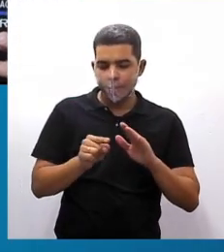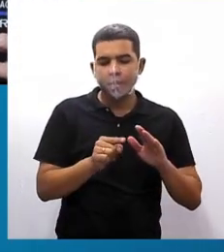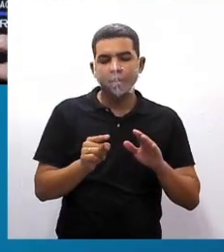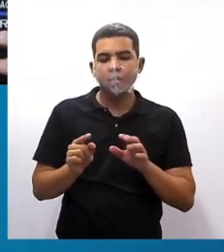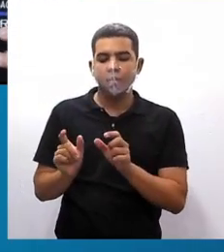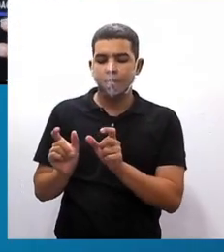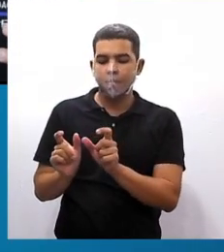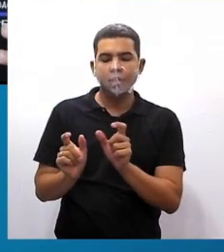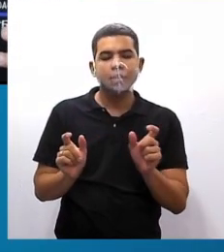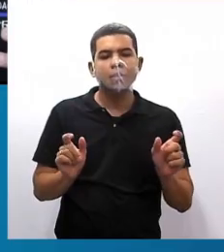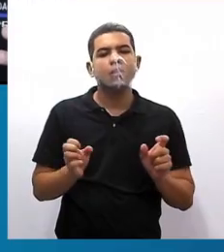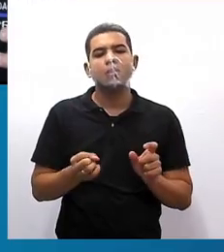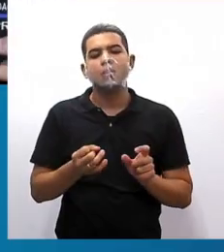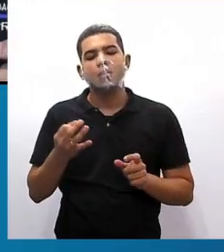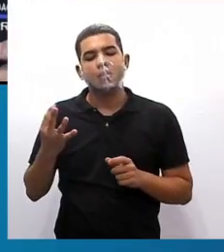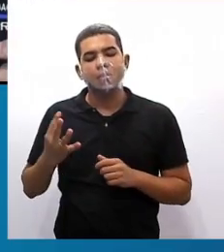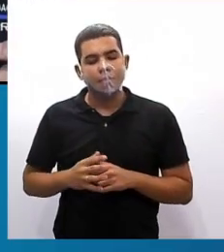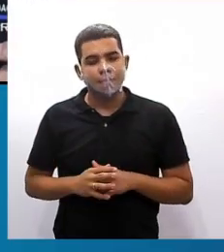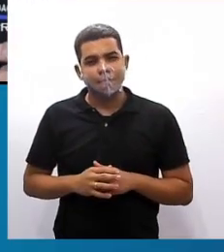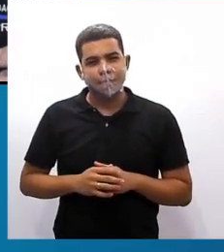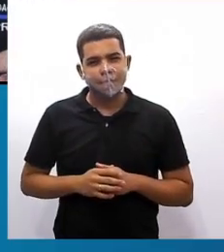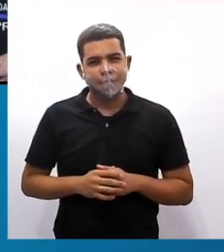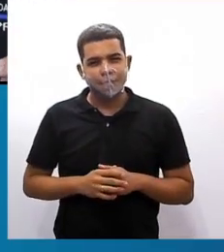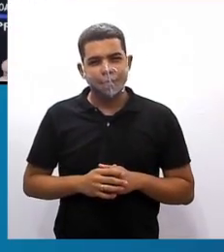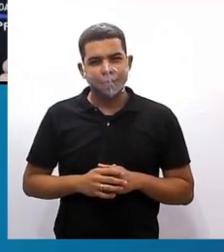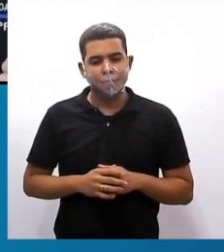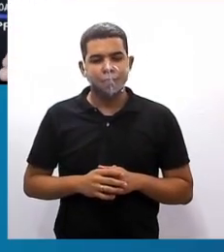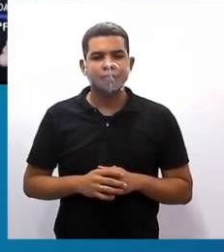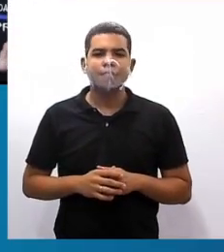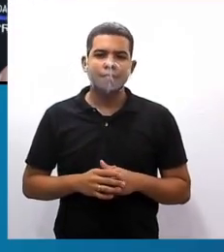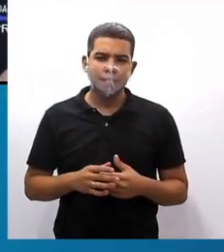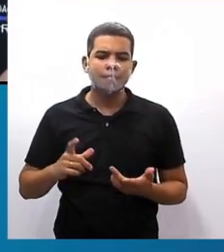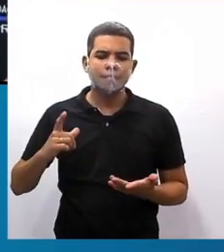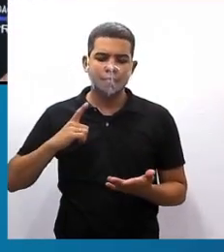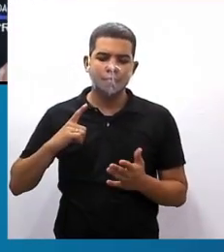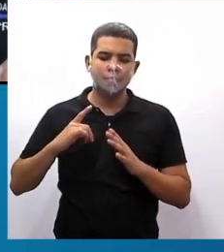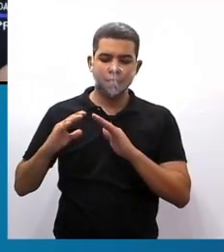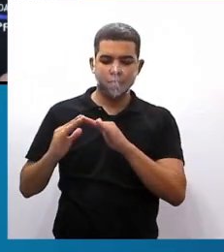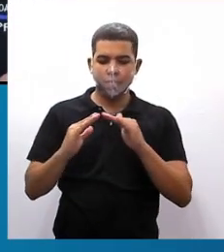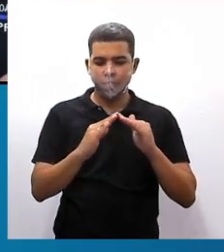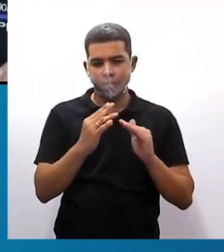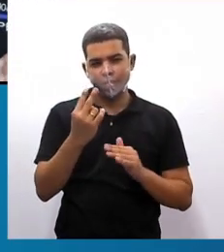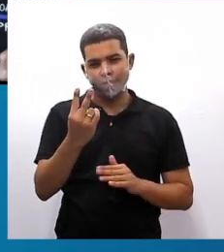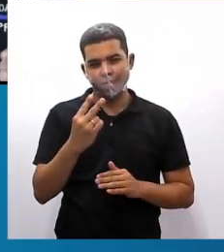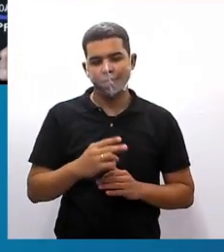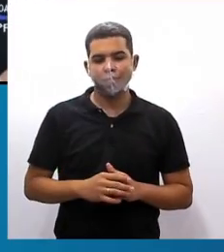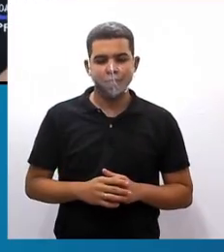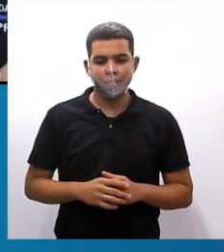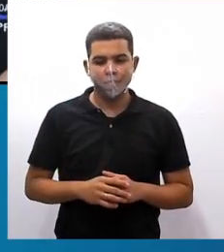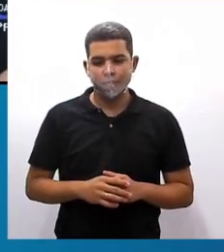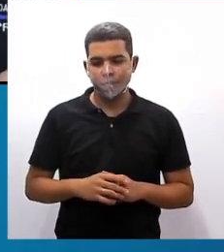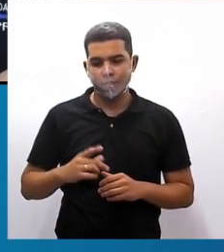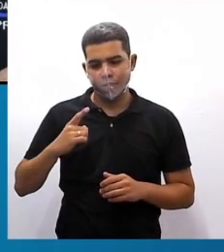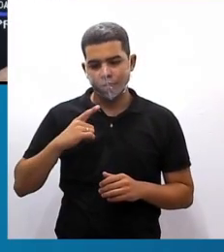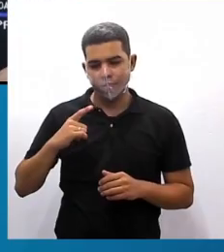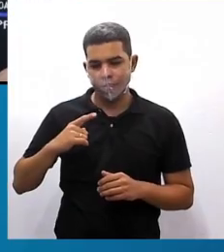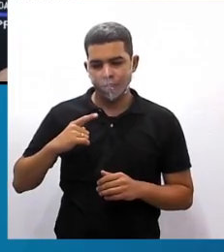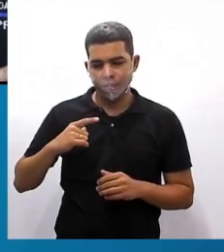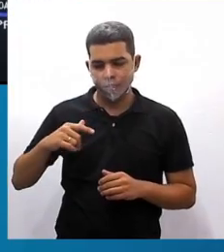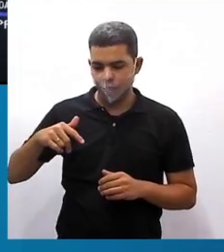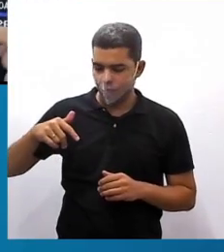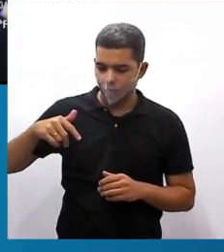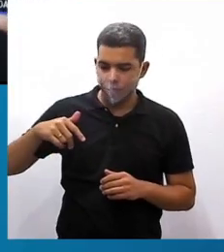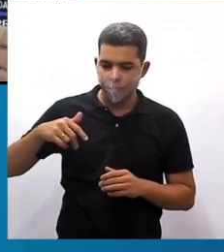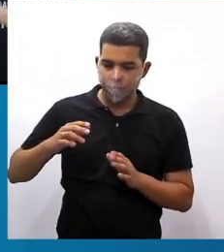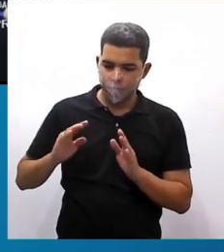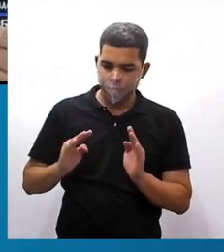todo da multiplicação? 0,25 vezes 12. Ah, tem 2 casas. Show de bola. Então, a gente vai andar no final 2